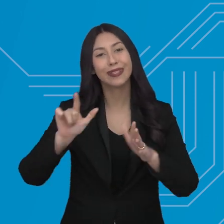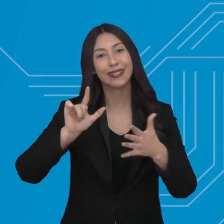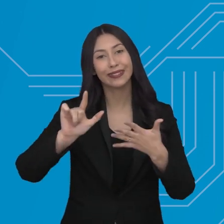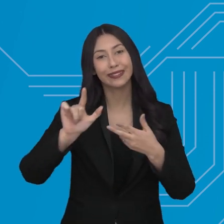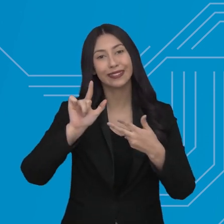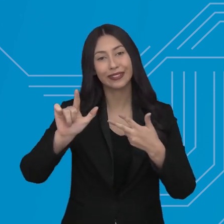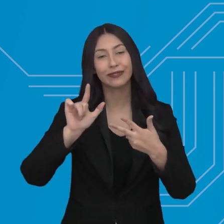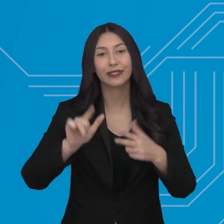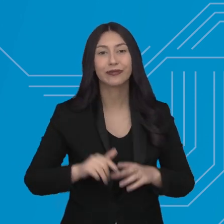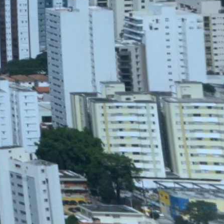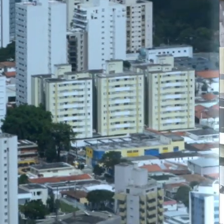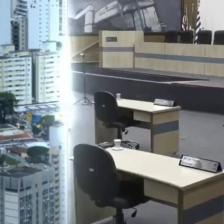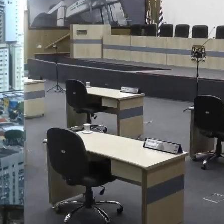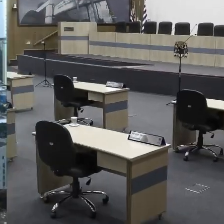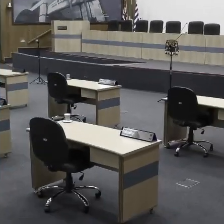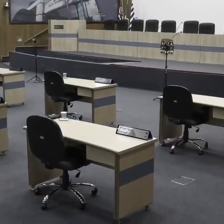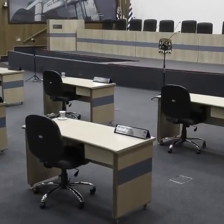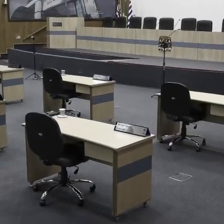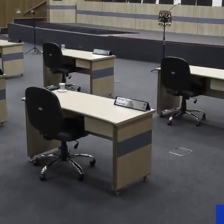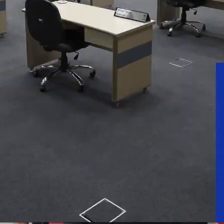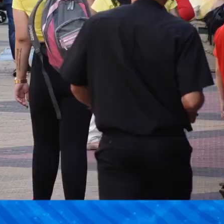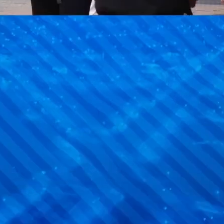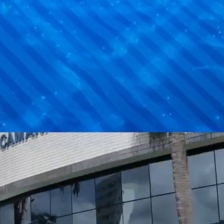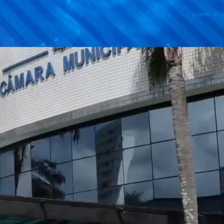Semana Legislativa.